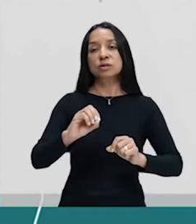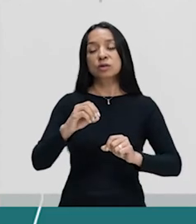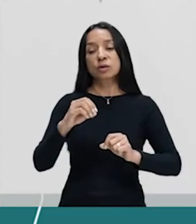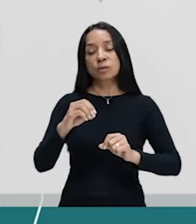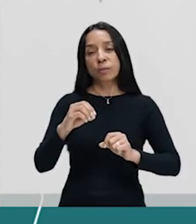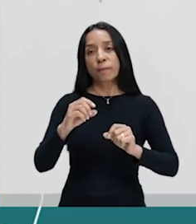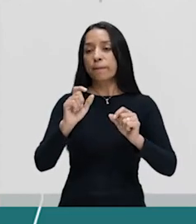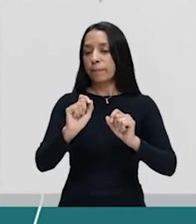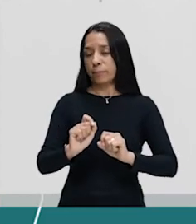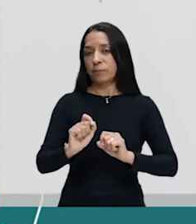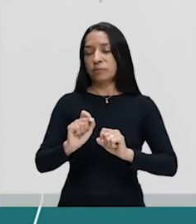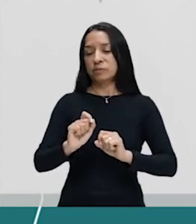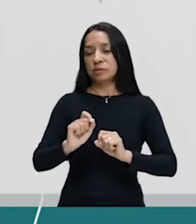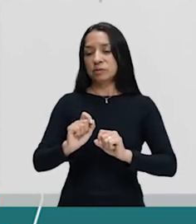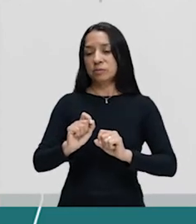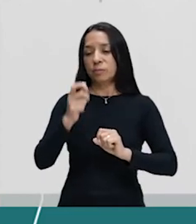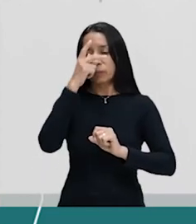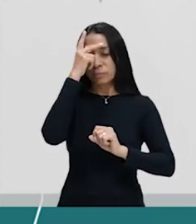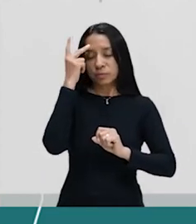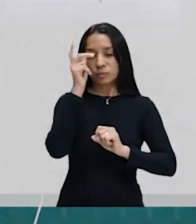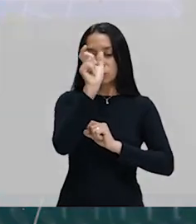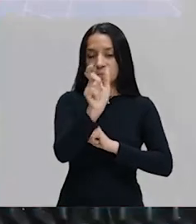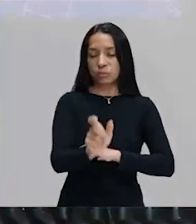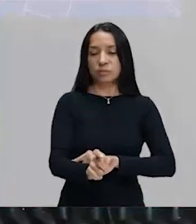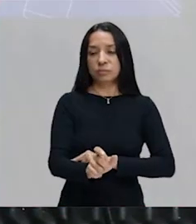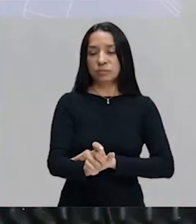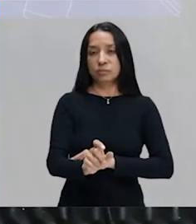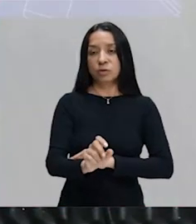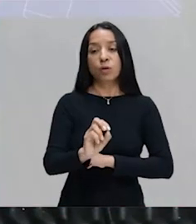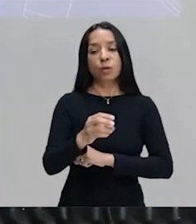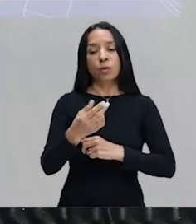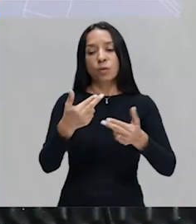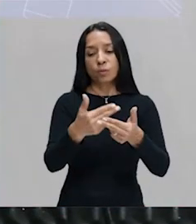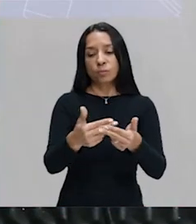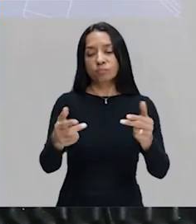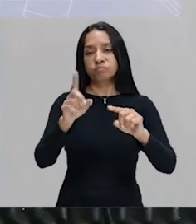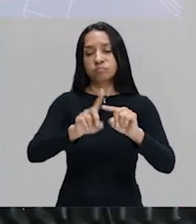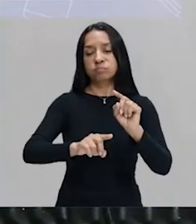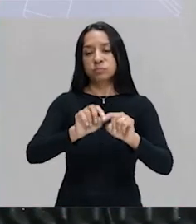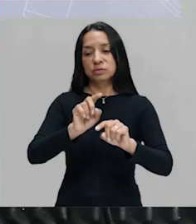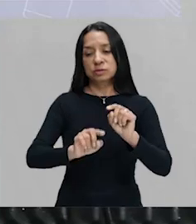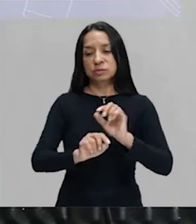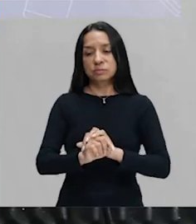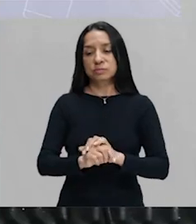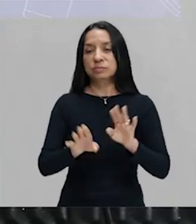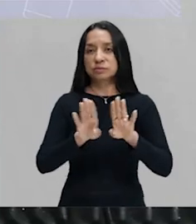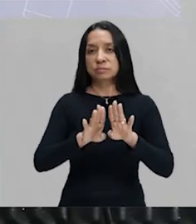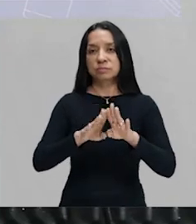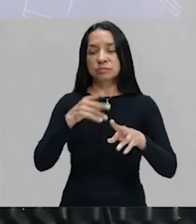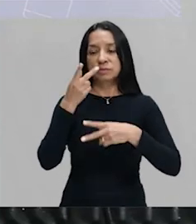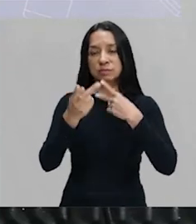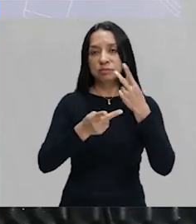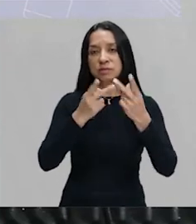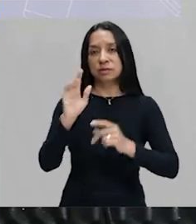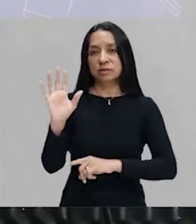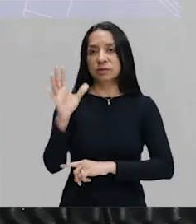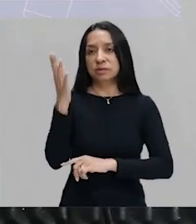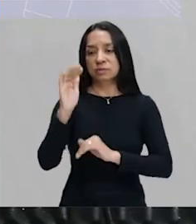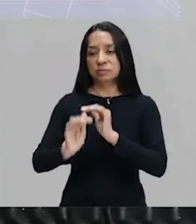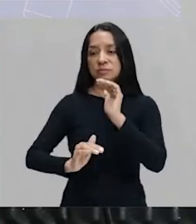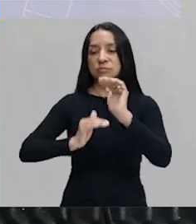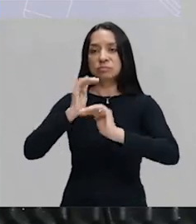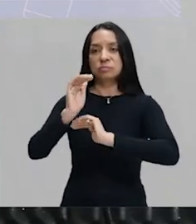uma pessoa ou algo, né, ou uma coisa, para falar de ações em